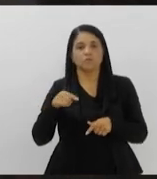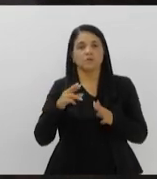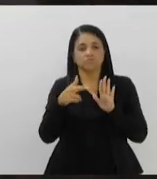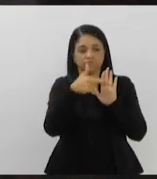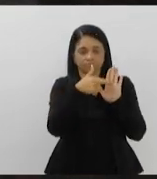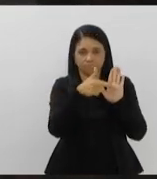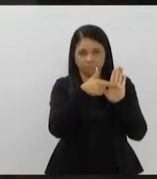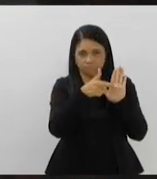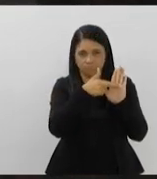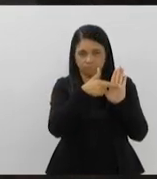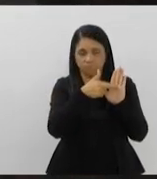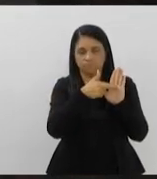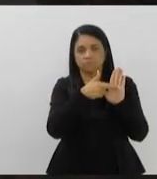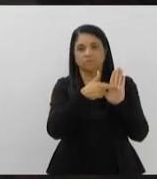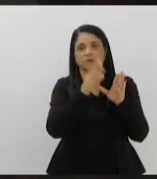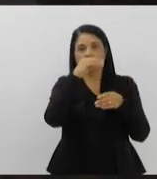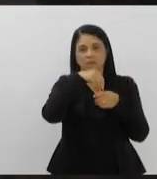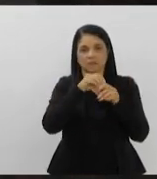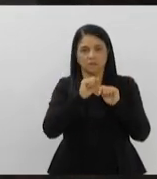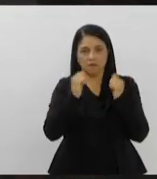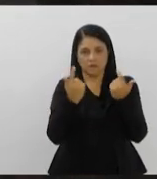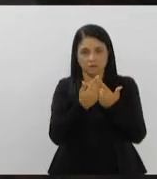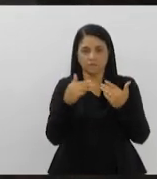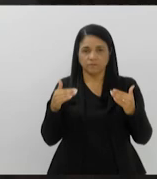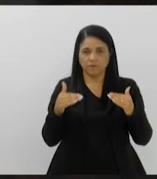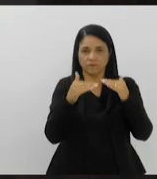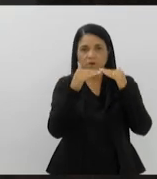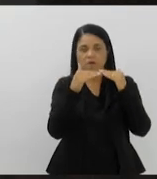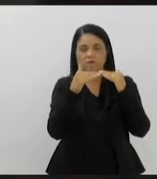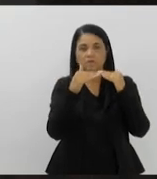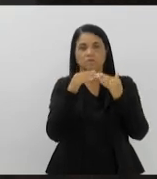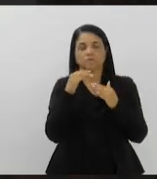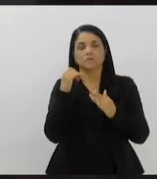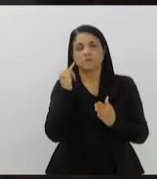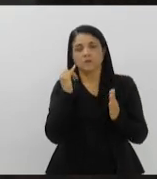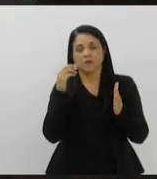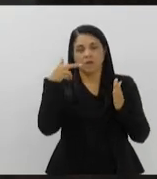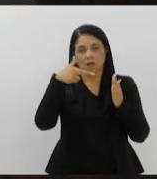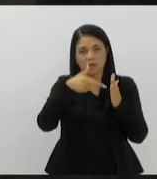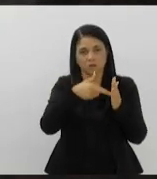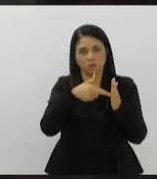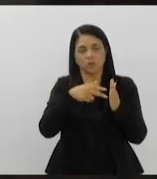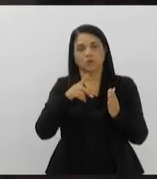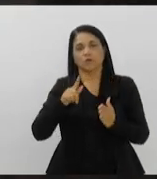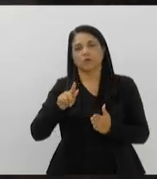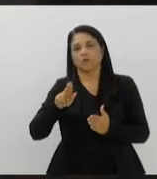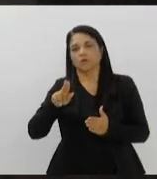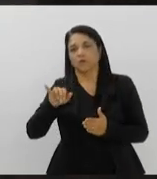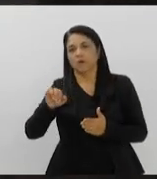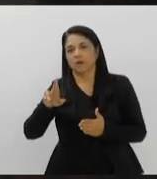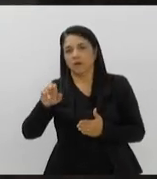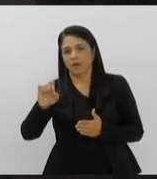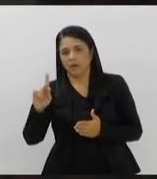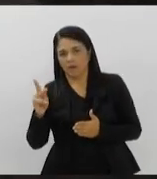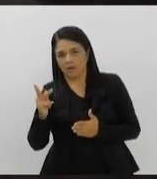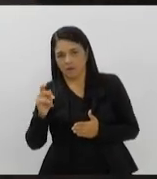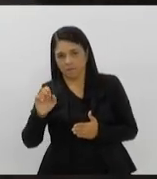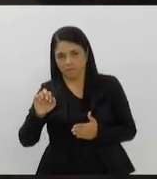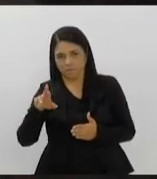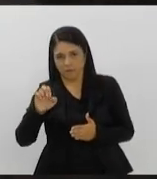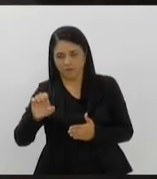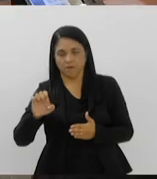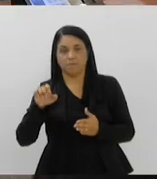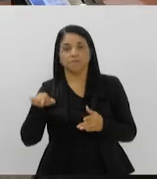e Proposições Externas, favorável ao relator Guilherme Delaroli. Em discussão, para discutir, deputado Carlos